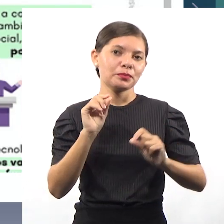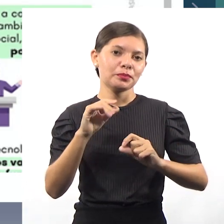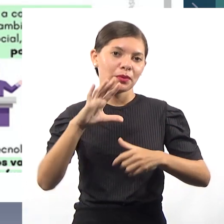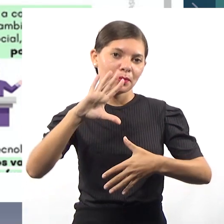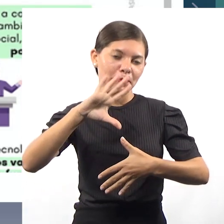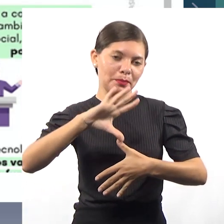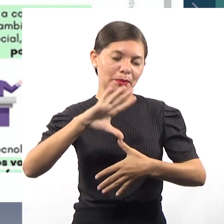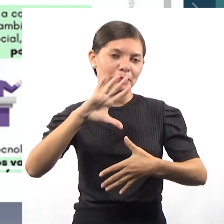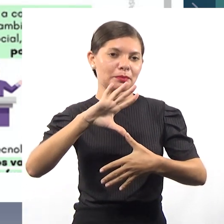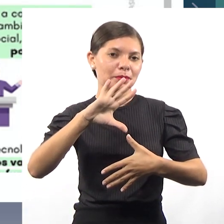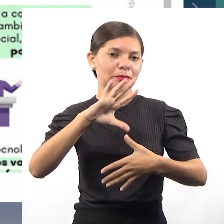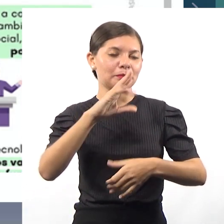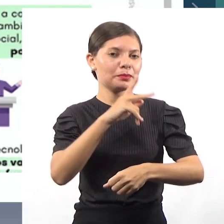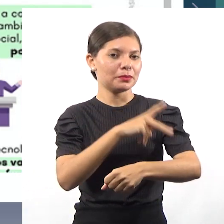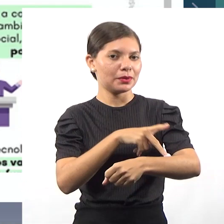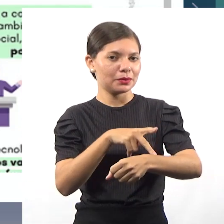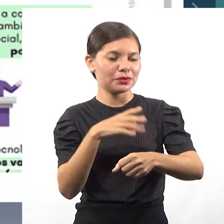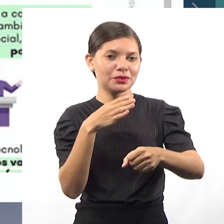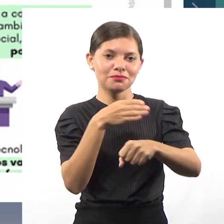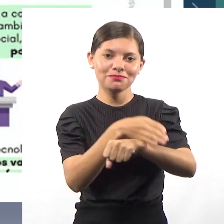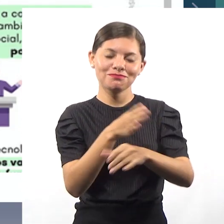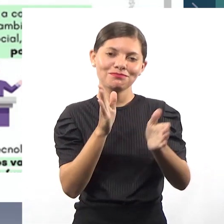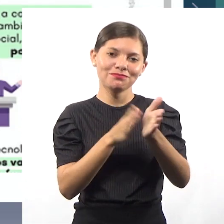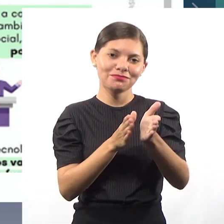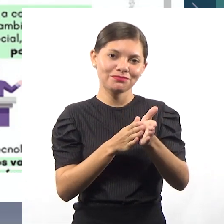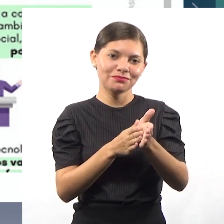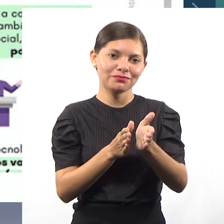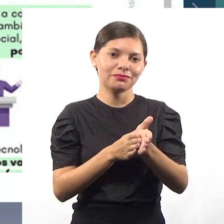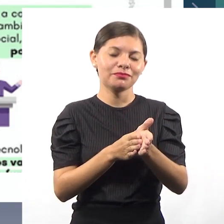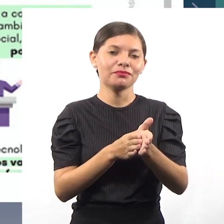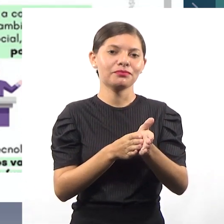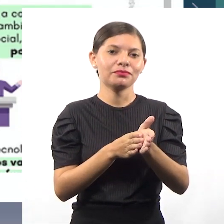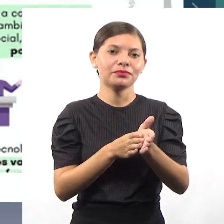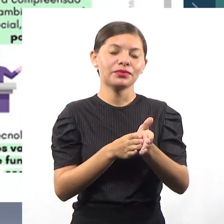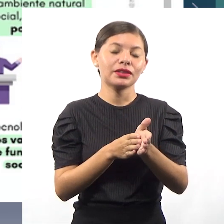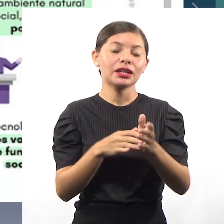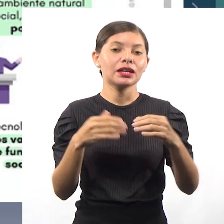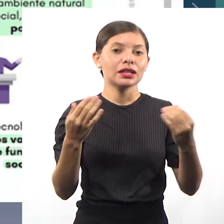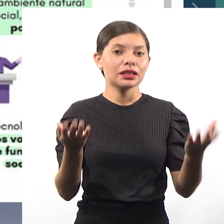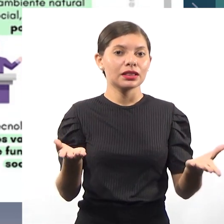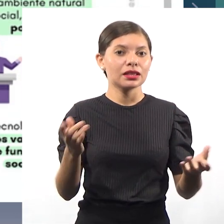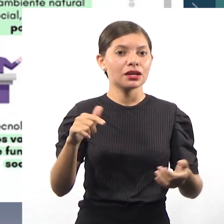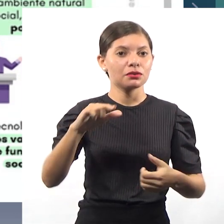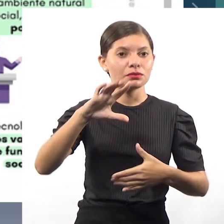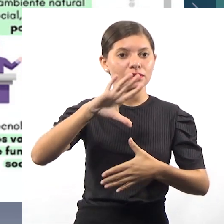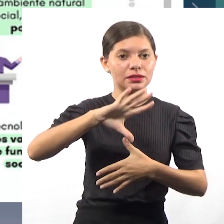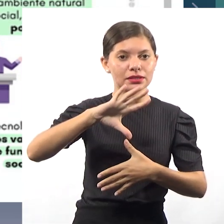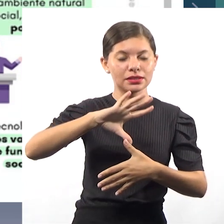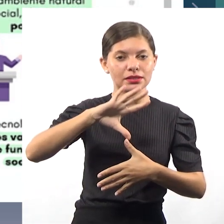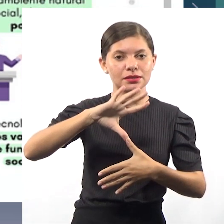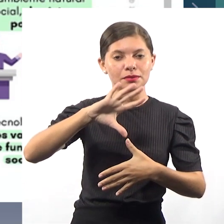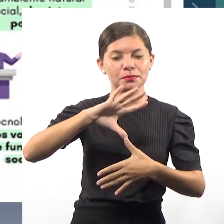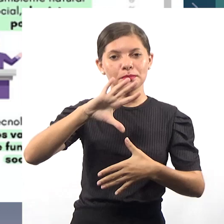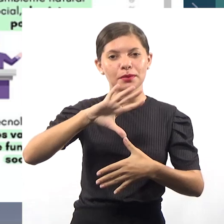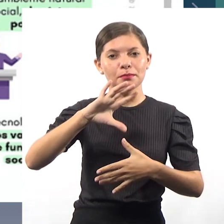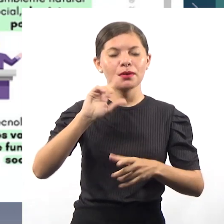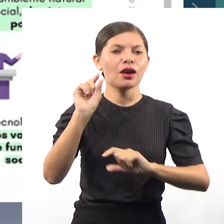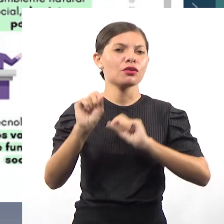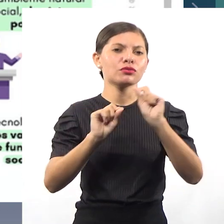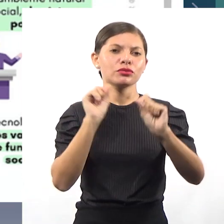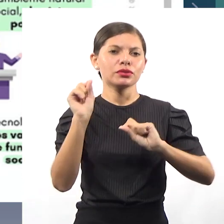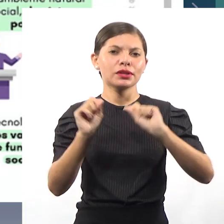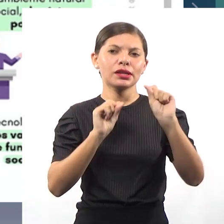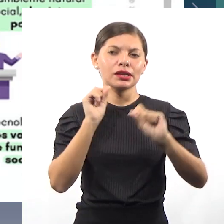Pedagogia, que ficou tão bonitinho, dos quais a gente dá os créditos aqui. Então, nesse mapa mental, o que